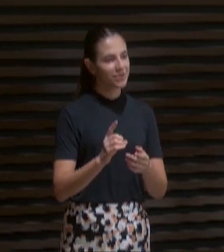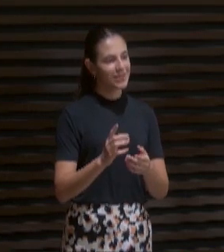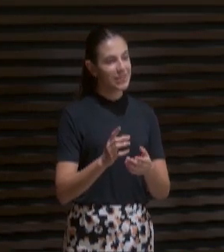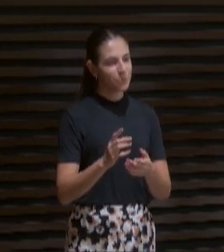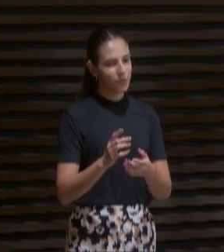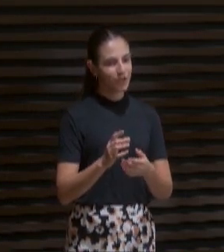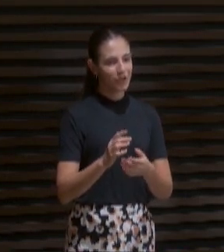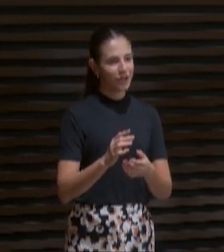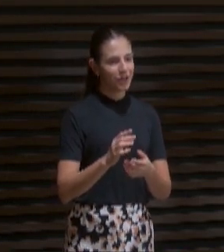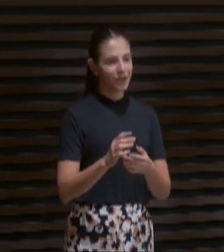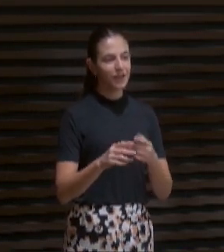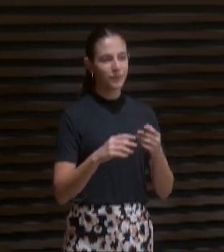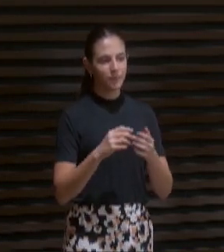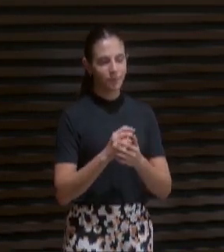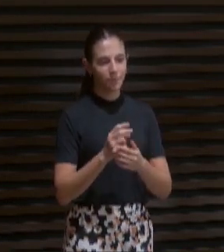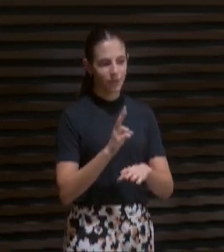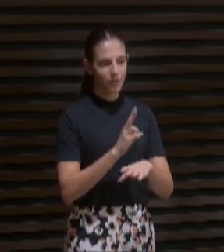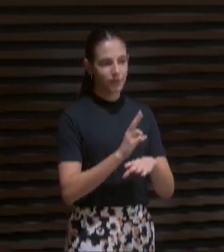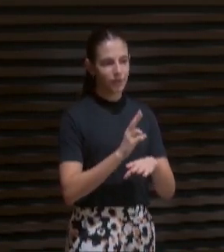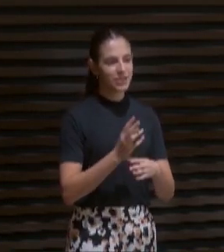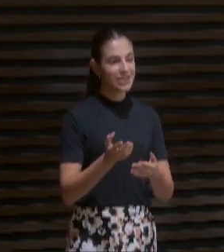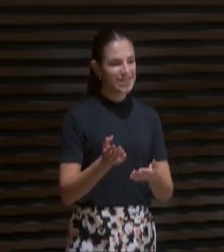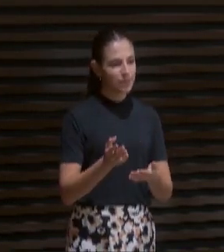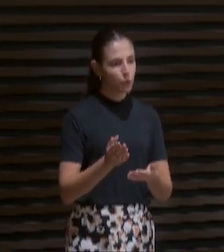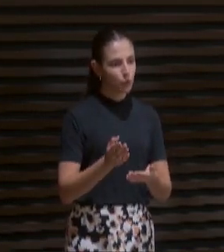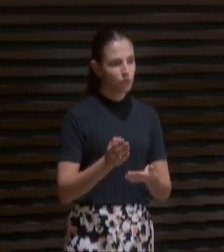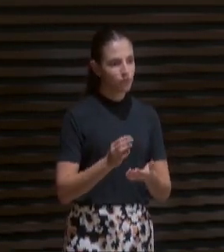que ninguém os engane.